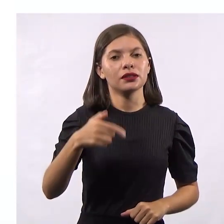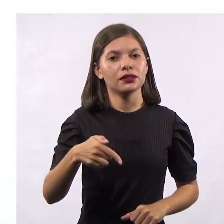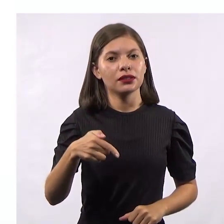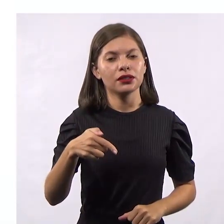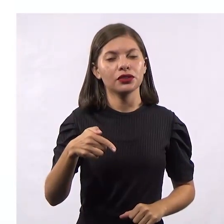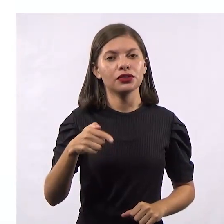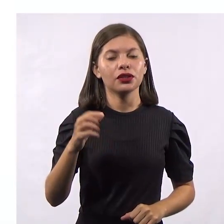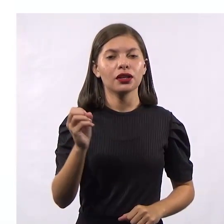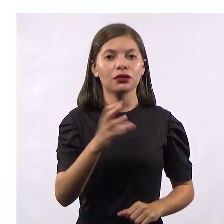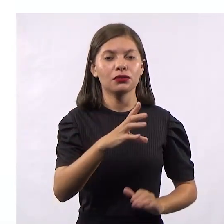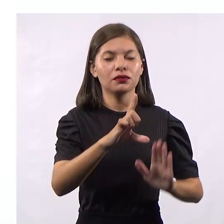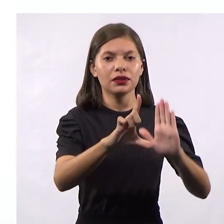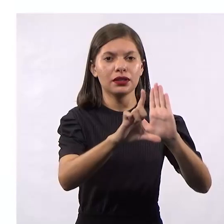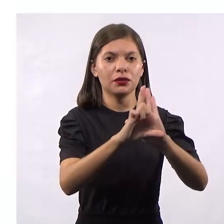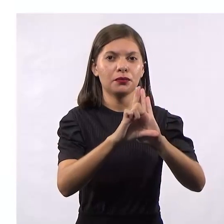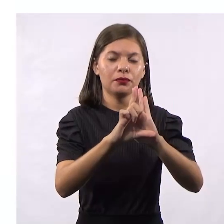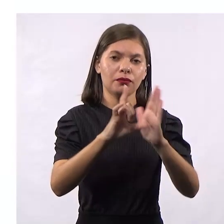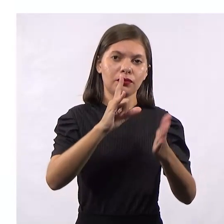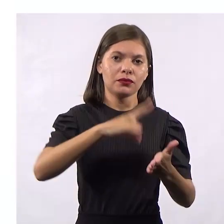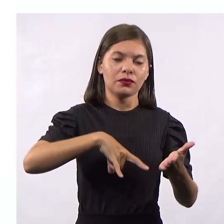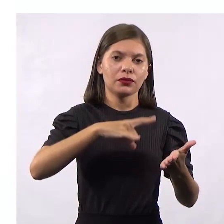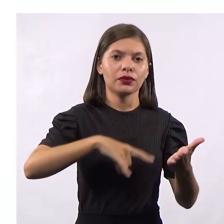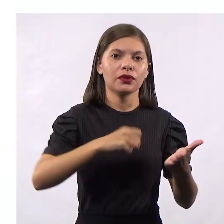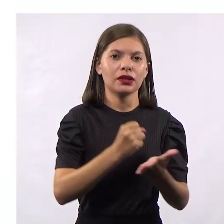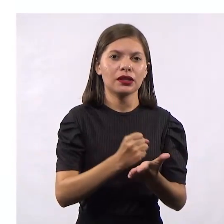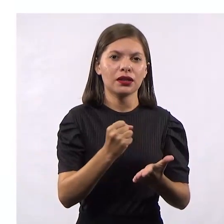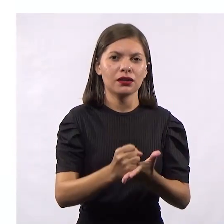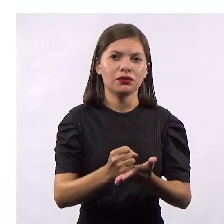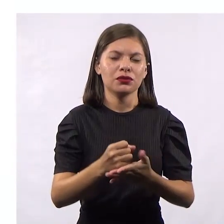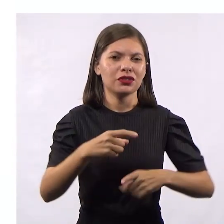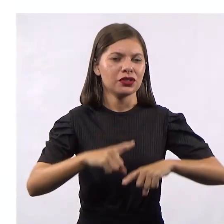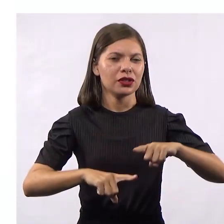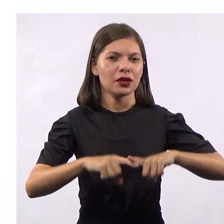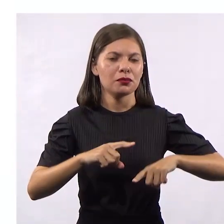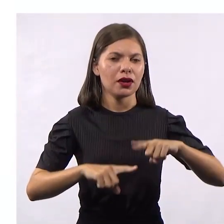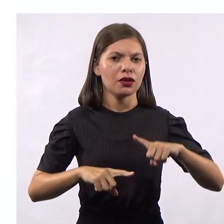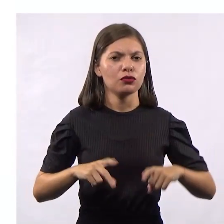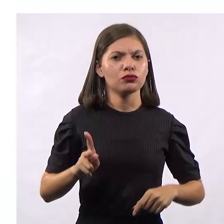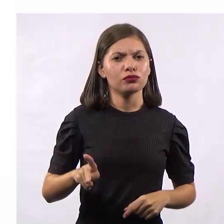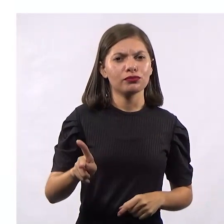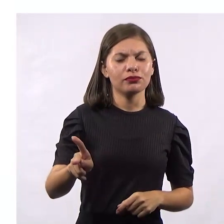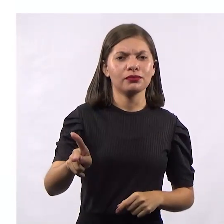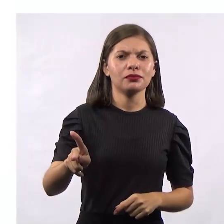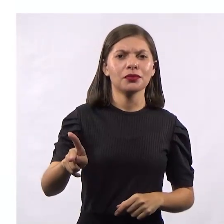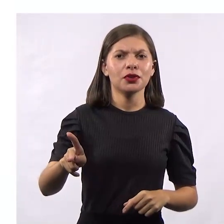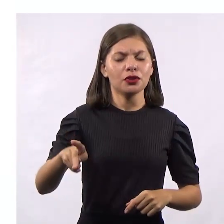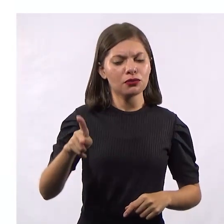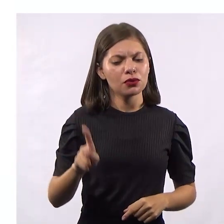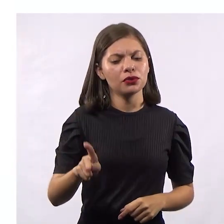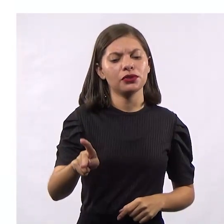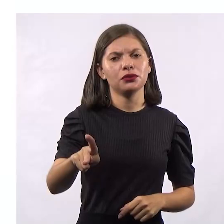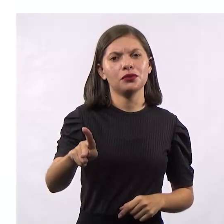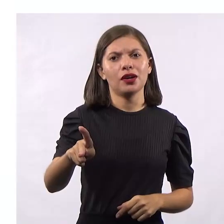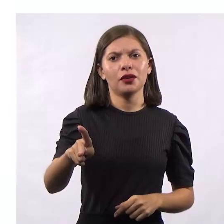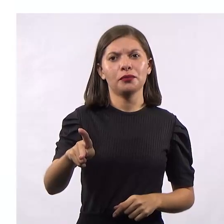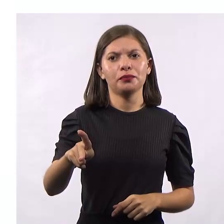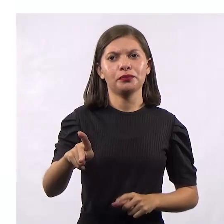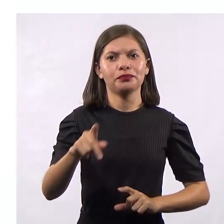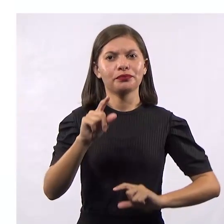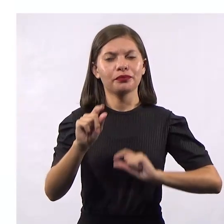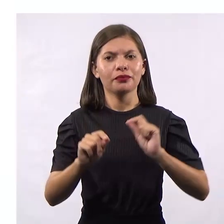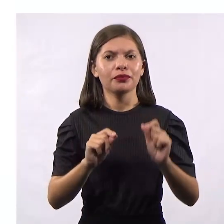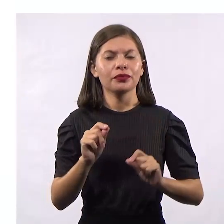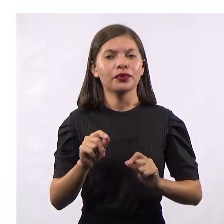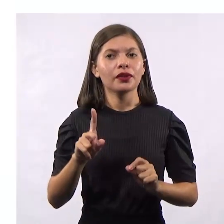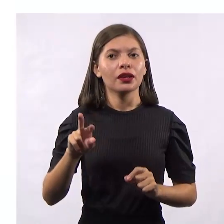lei menciona que os contratos de serviços e fornecimentos contínuos, eles podem ser, inclusive, prorrogados